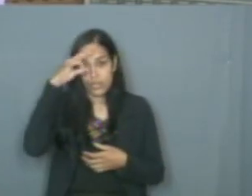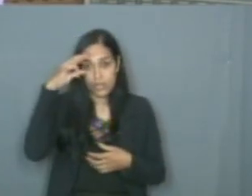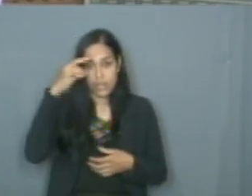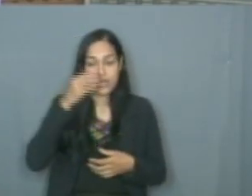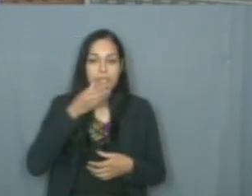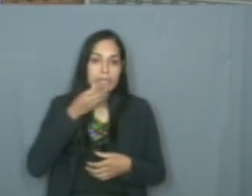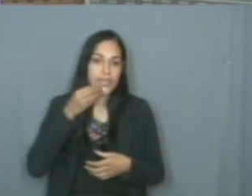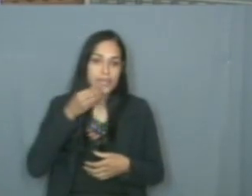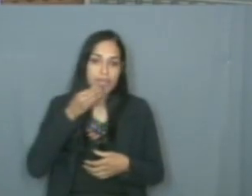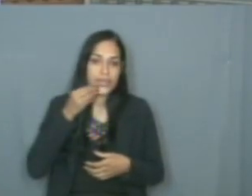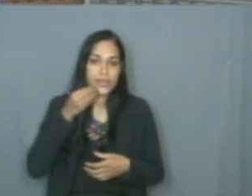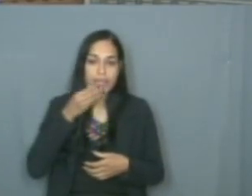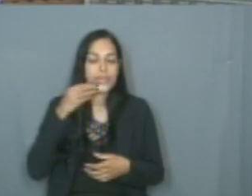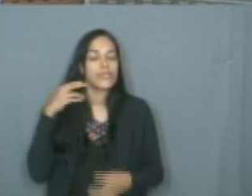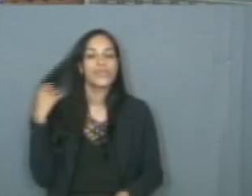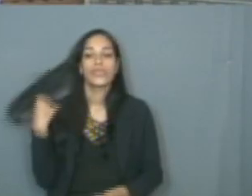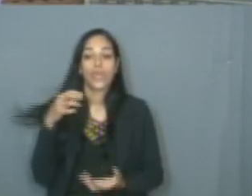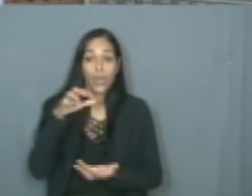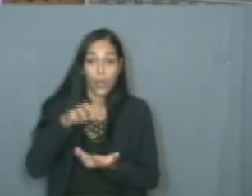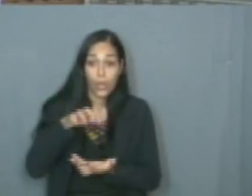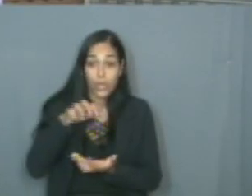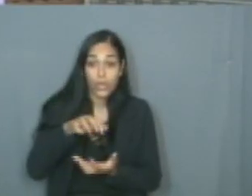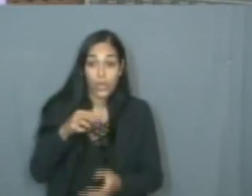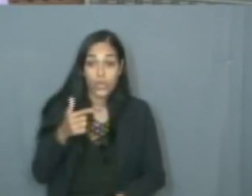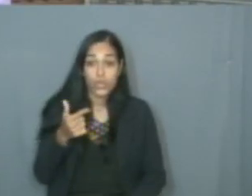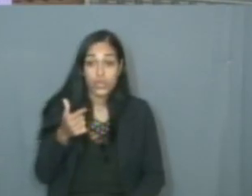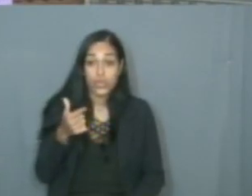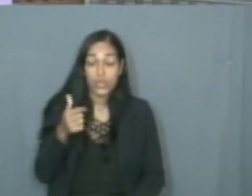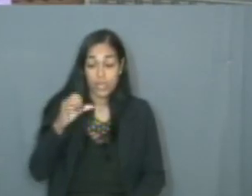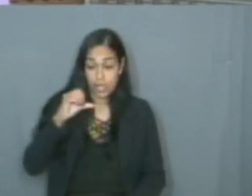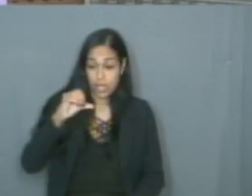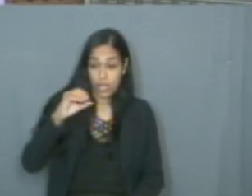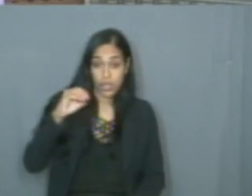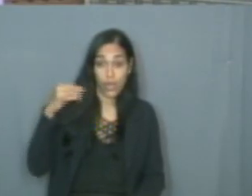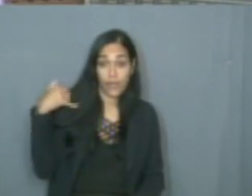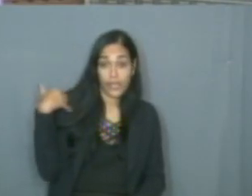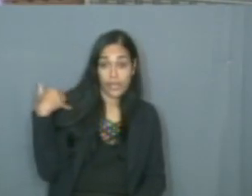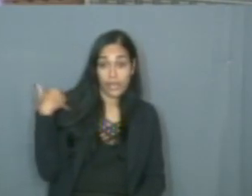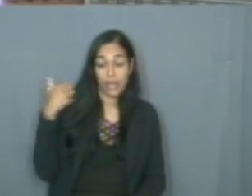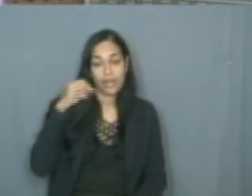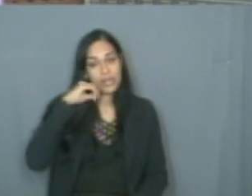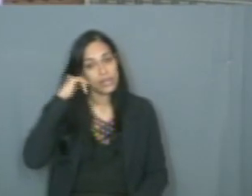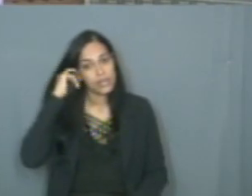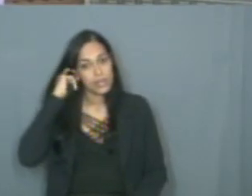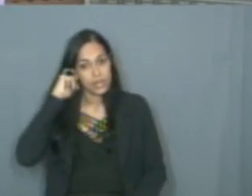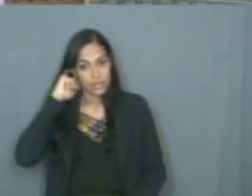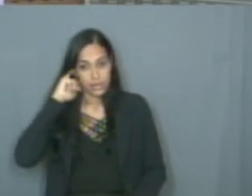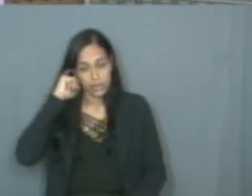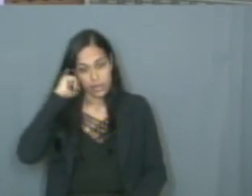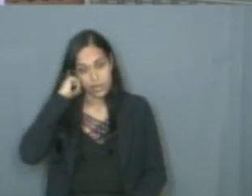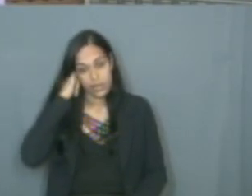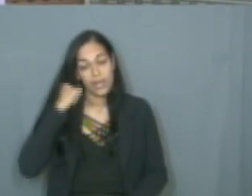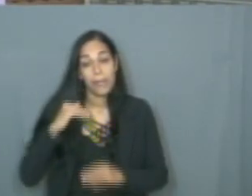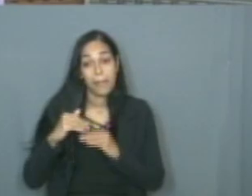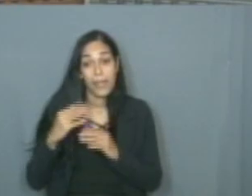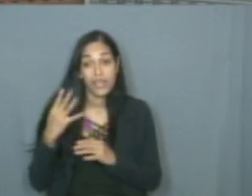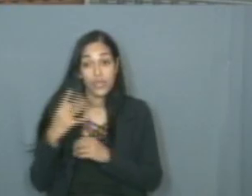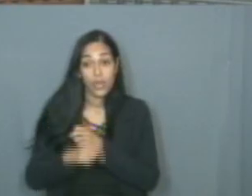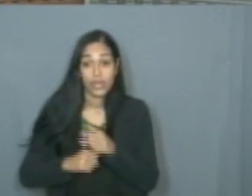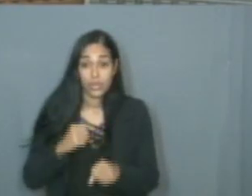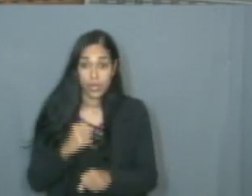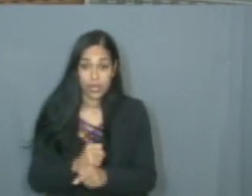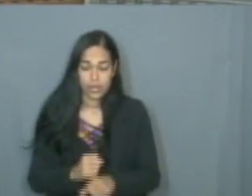meu padrasto, um idoso de 90 anos, que está sendo lesado há mais de 4 anos, com